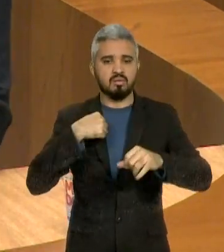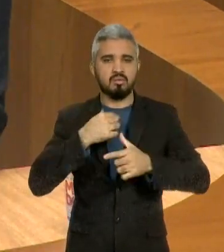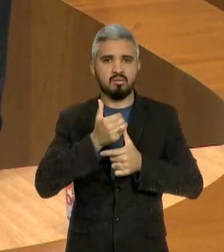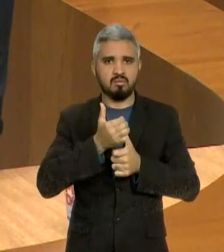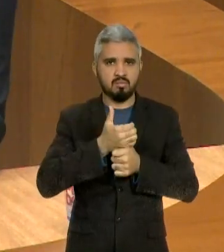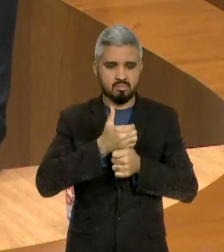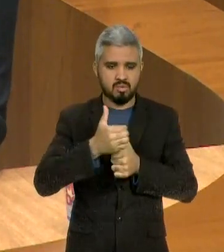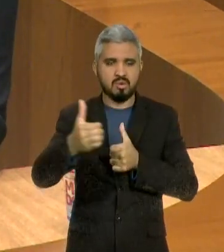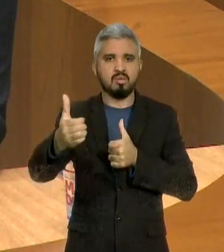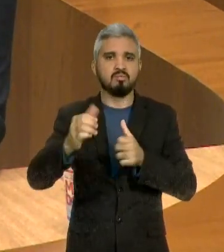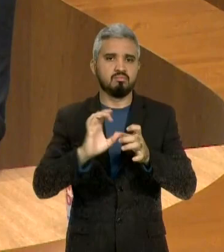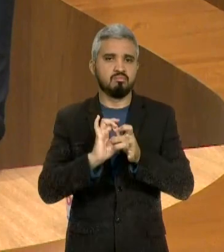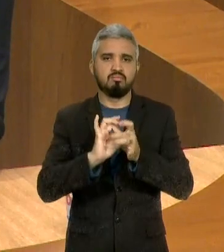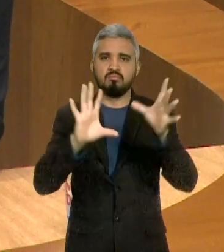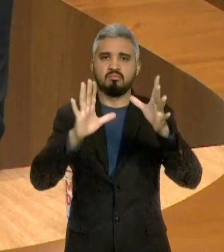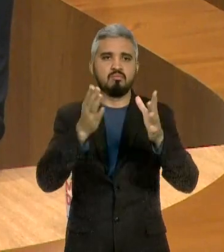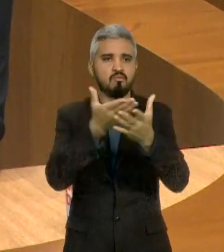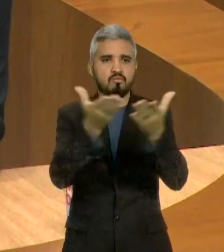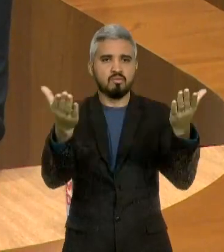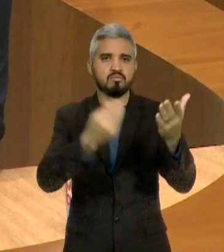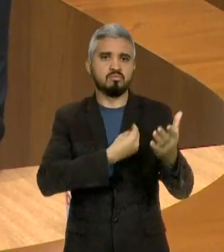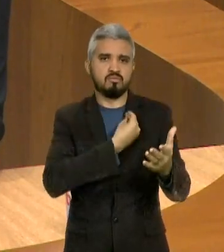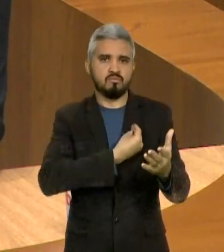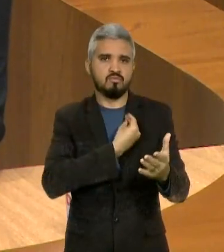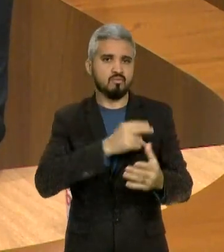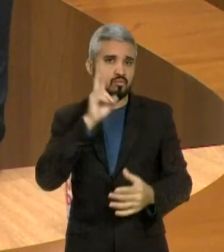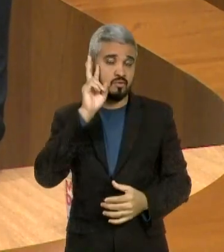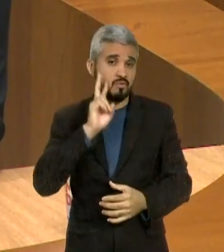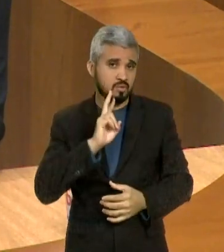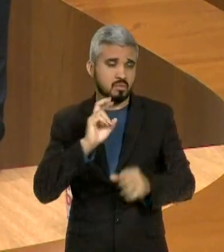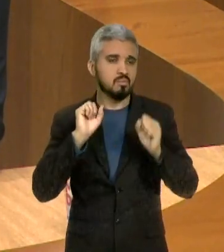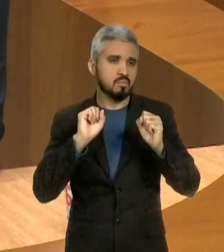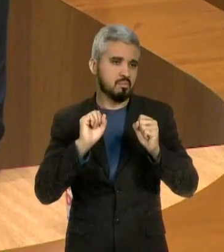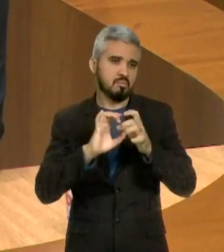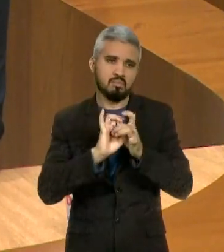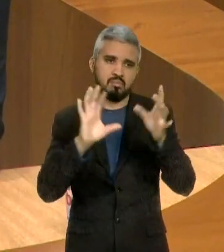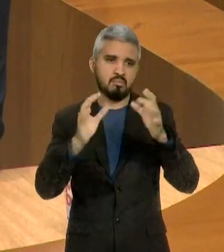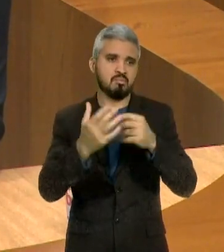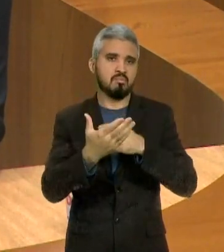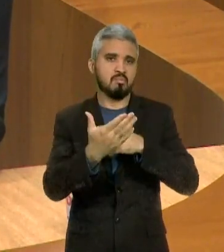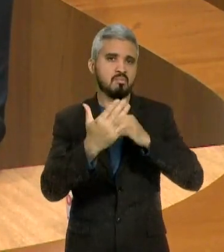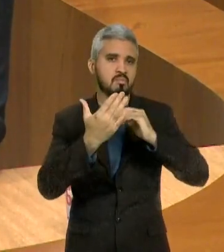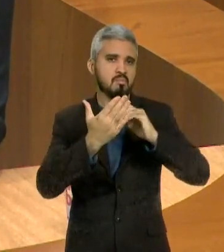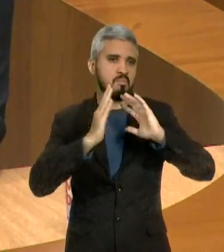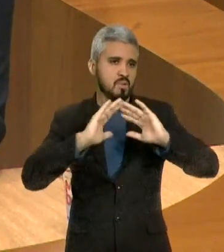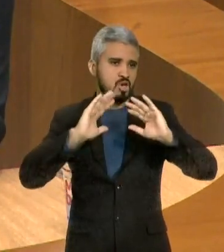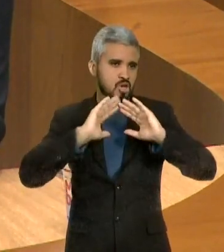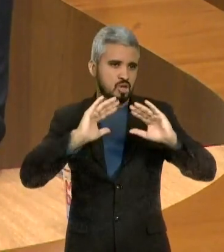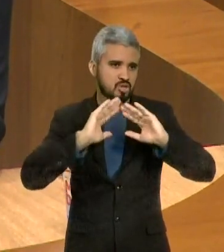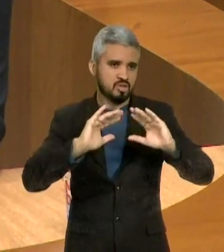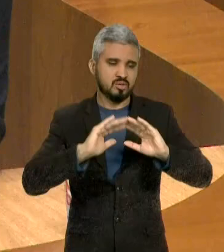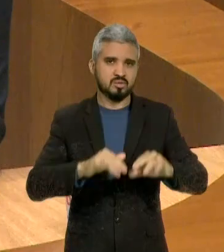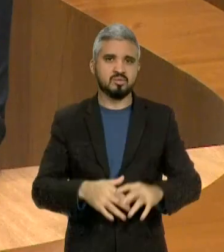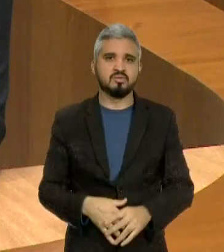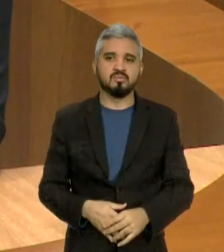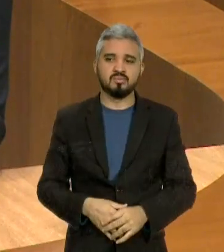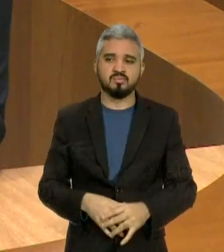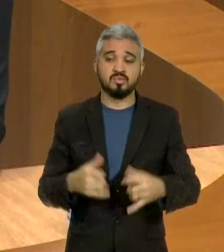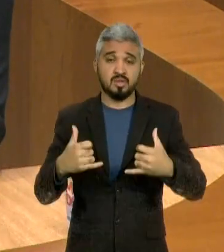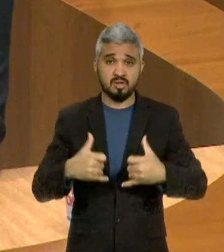Parabenizo aqui a todos os vianenses, nativos ou adotivos, nesse aniversário